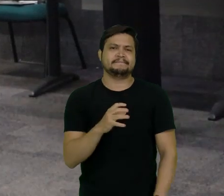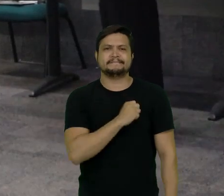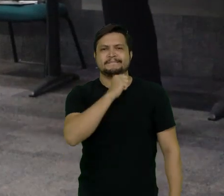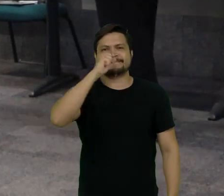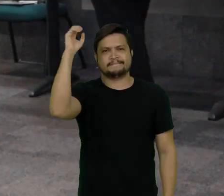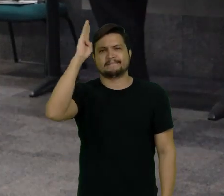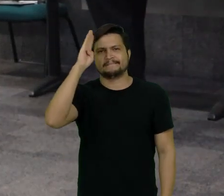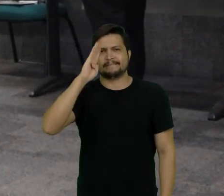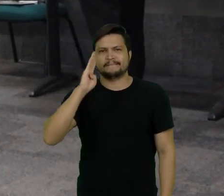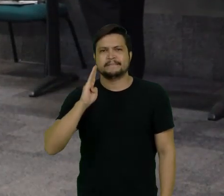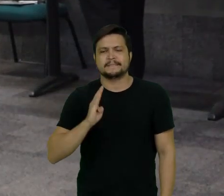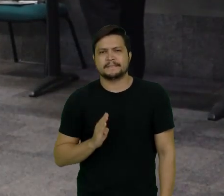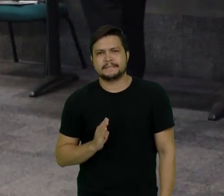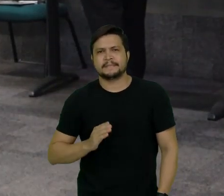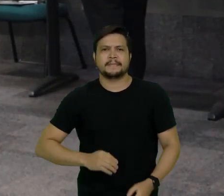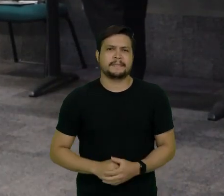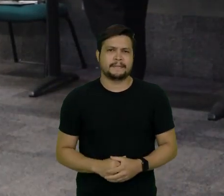amada, Brasil.